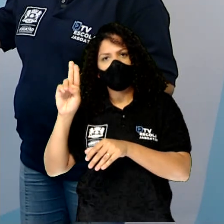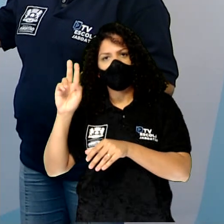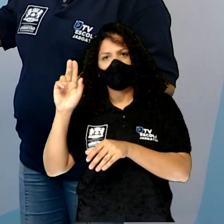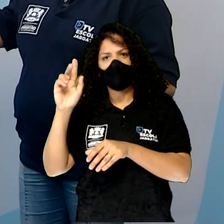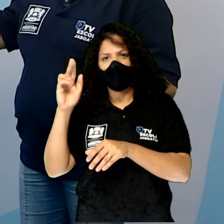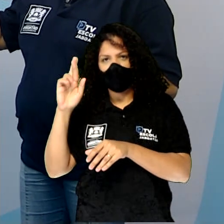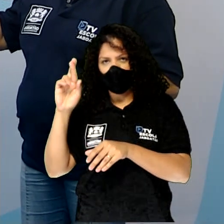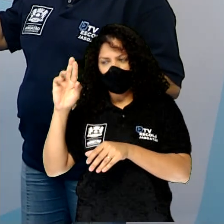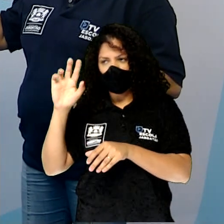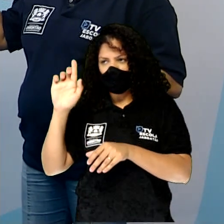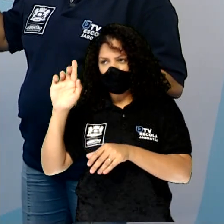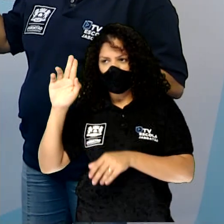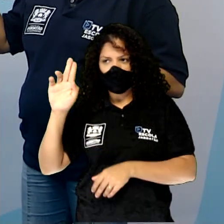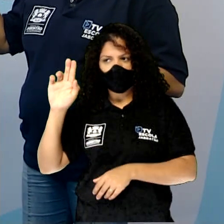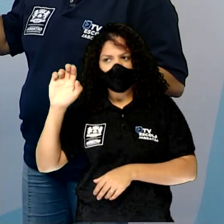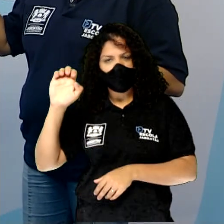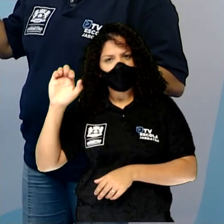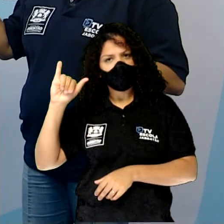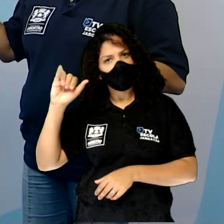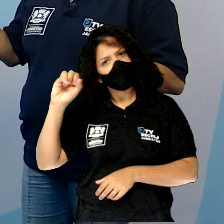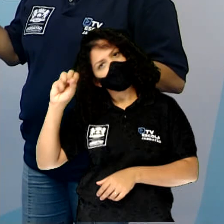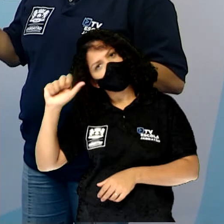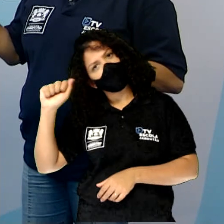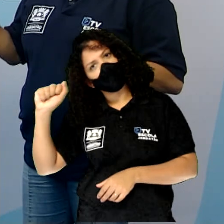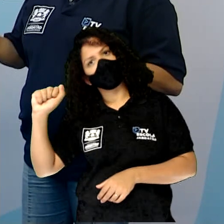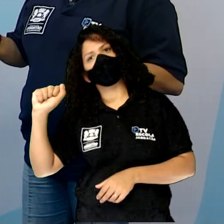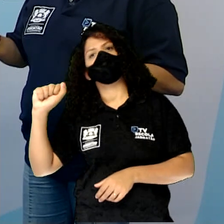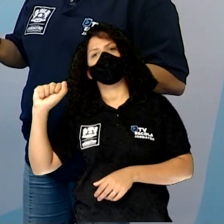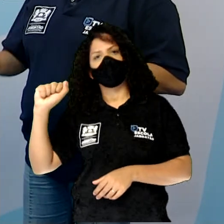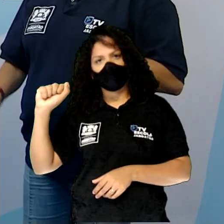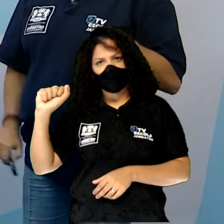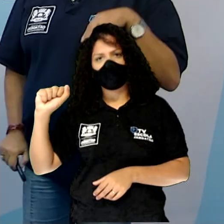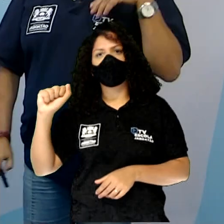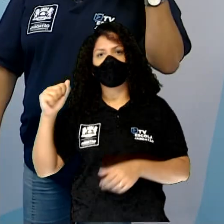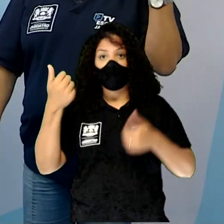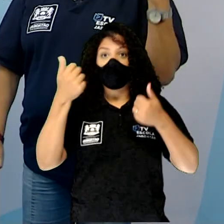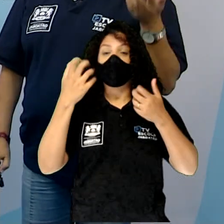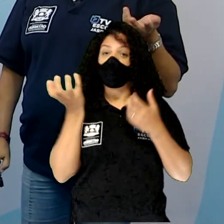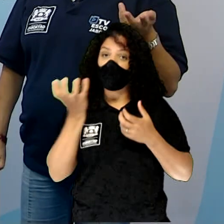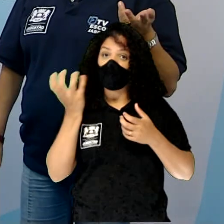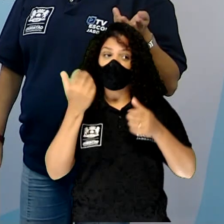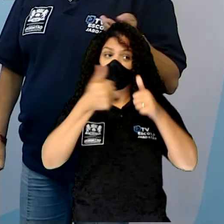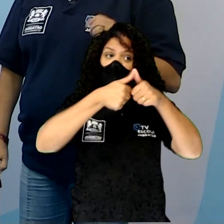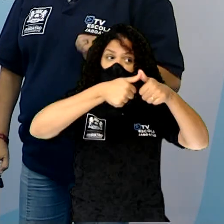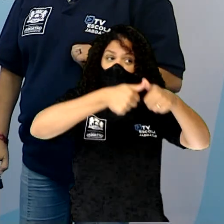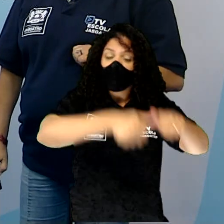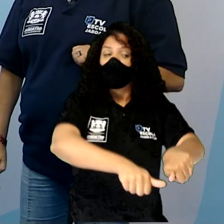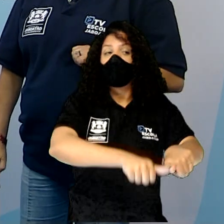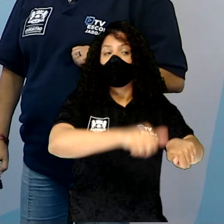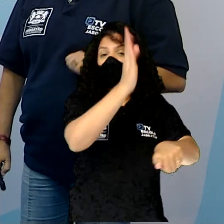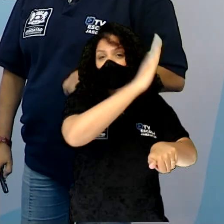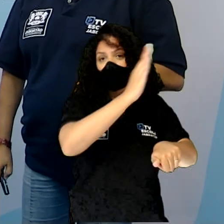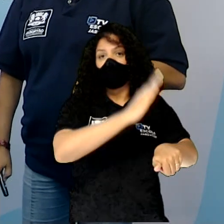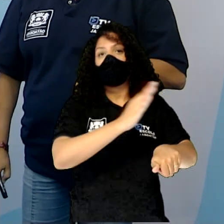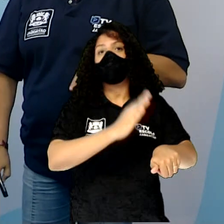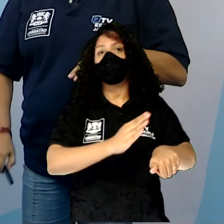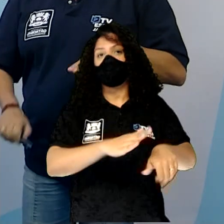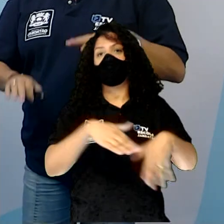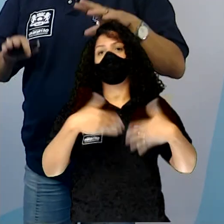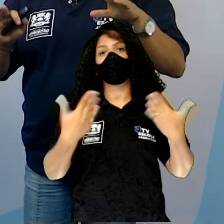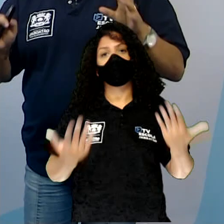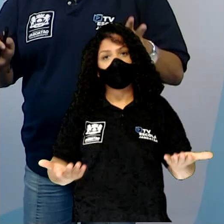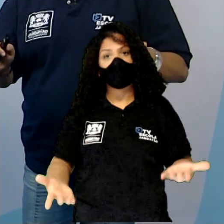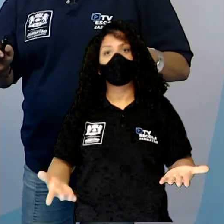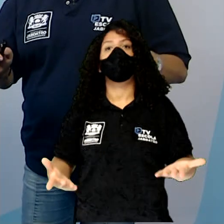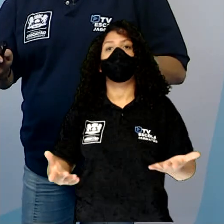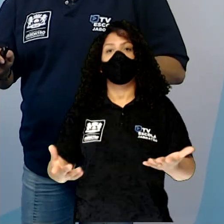8.000 assinaturas exigindo a permanência de Dom Pedro no Brasil. Diante desse contexto, Dom Pedro declarou, né, aquela frase